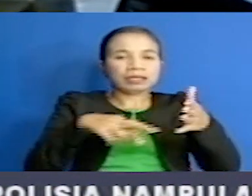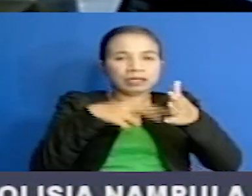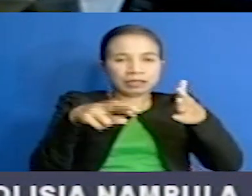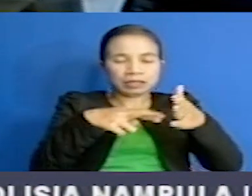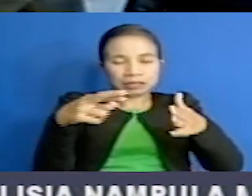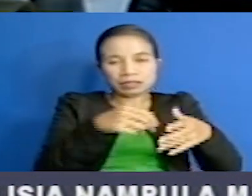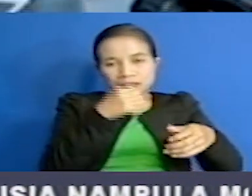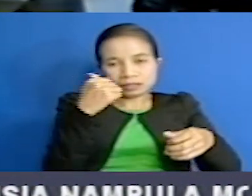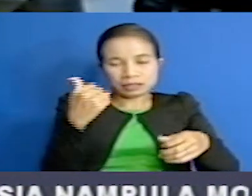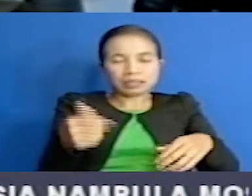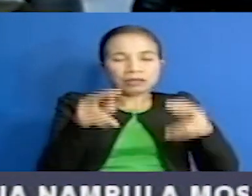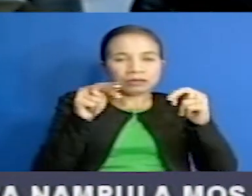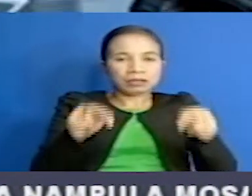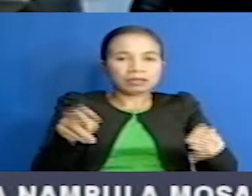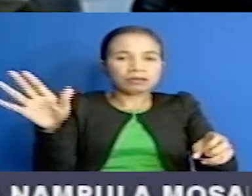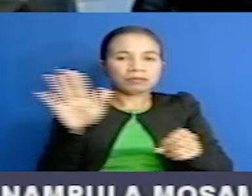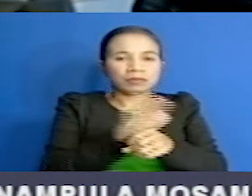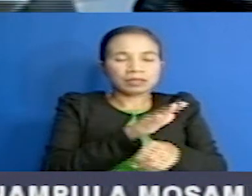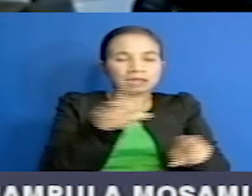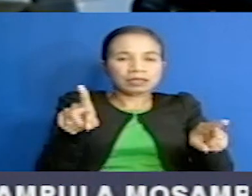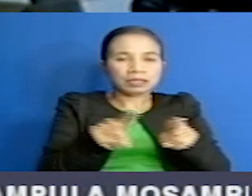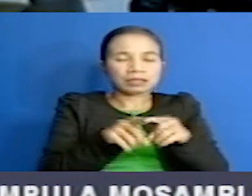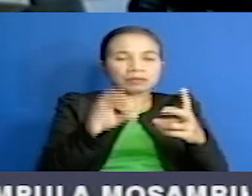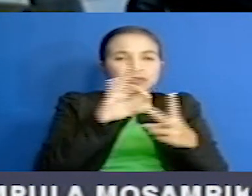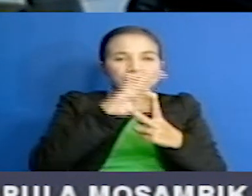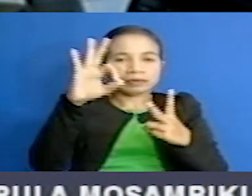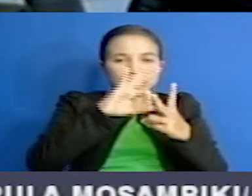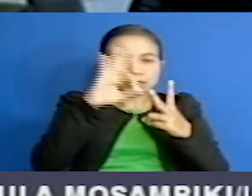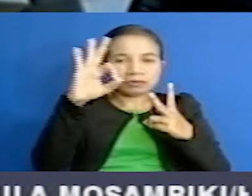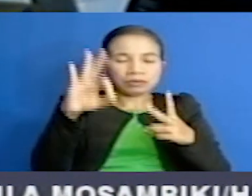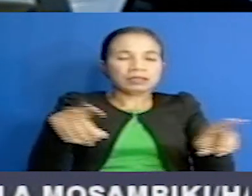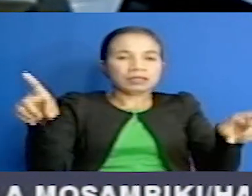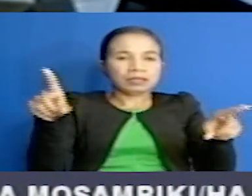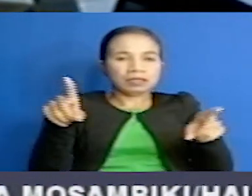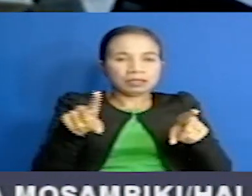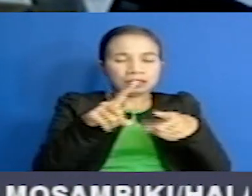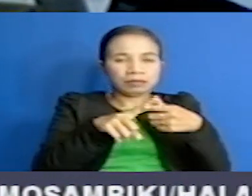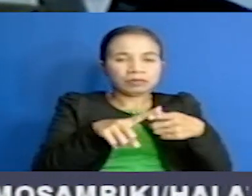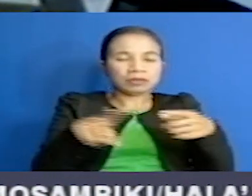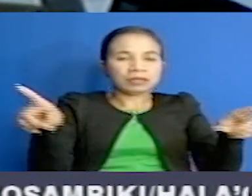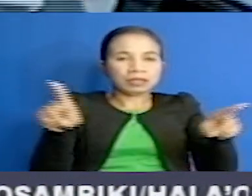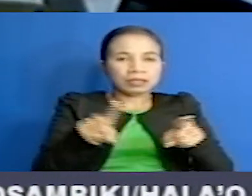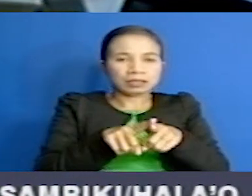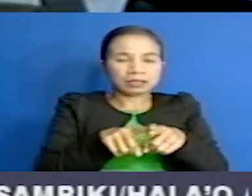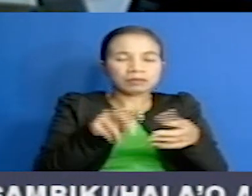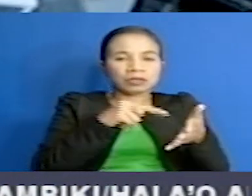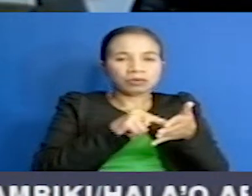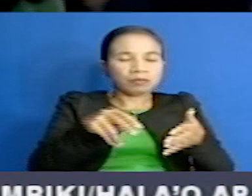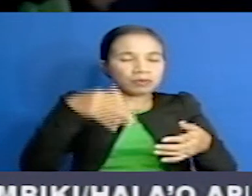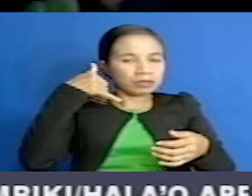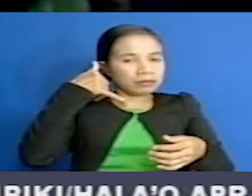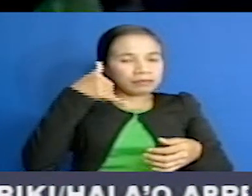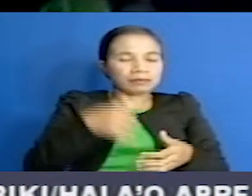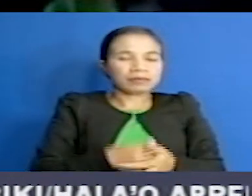que ainda tem que completar, a nossa frequência e depois a nossa número telefone ir a